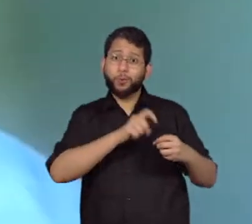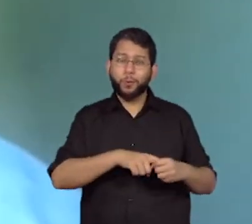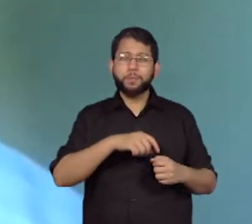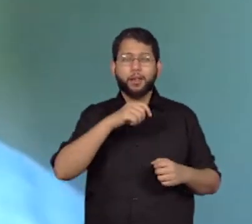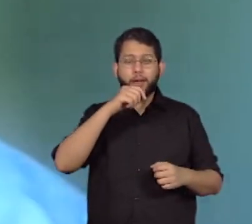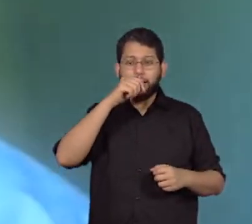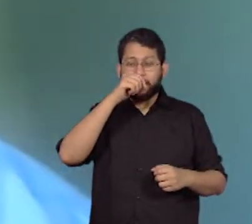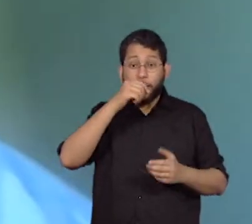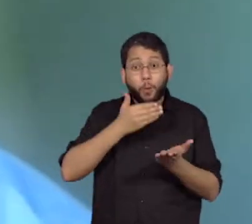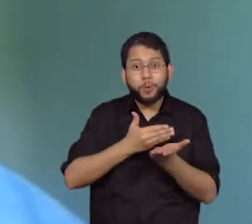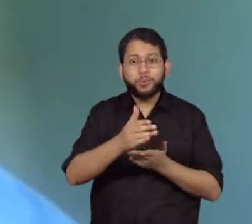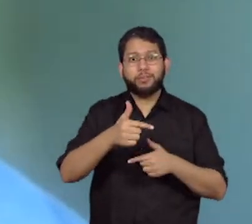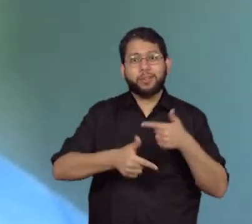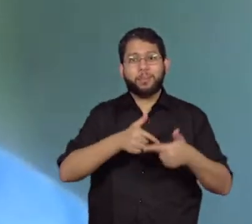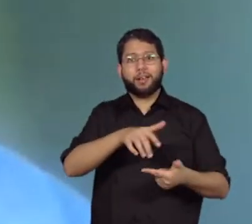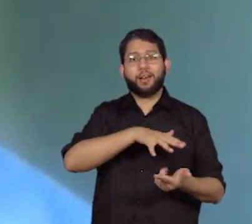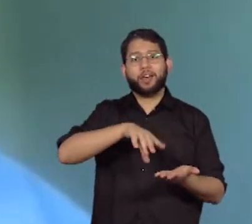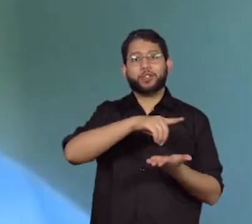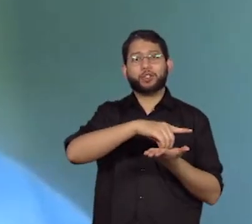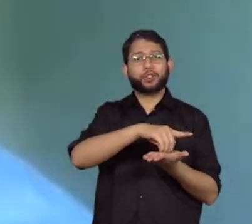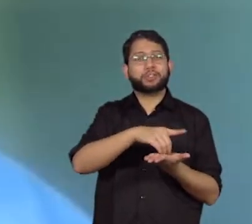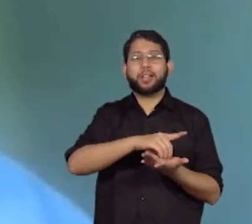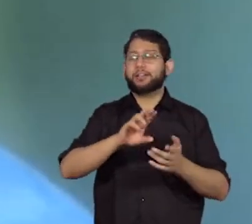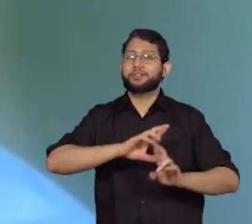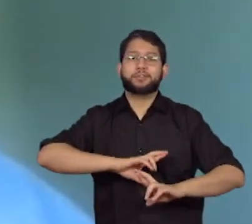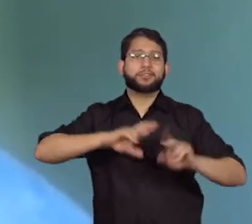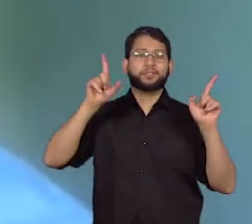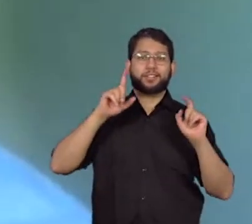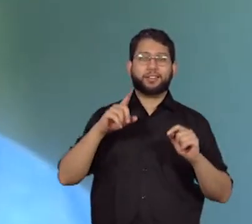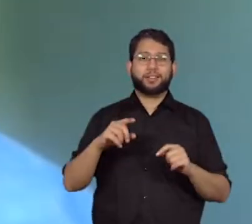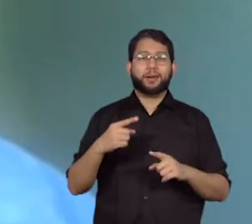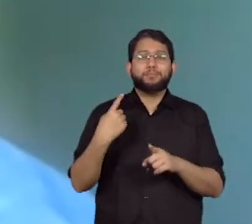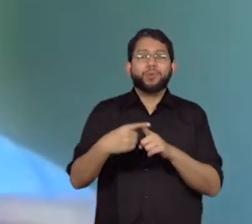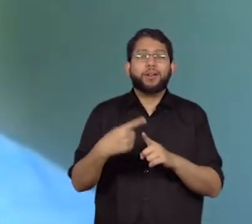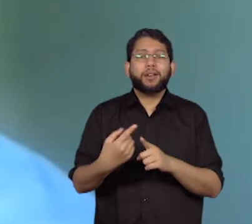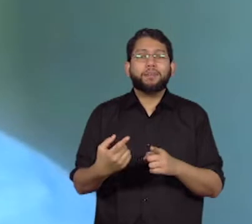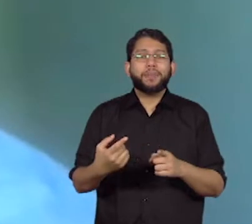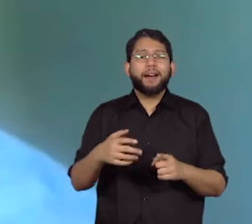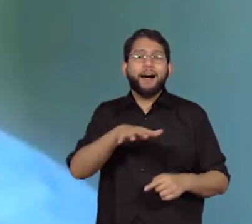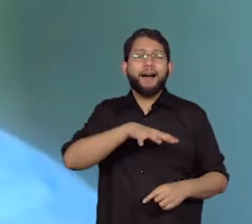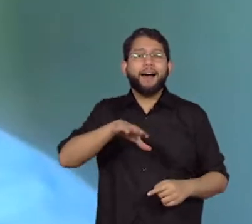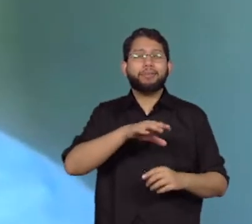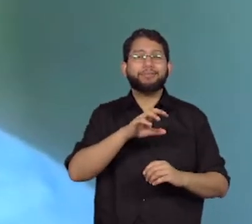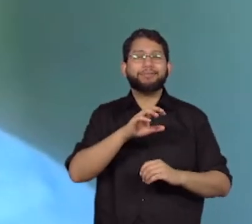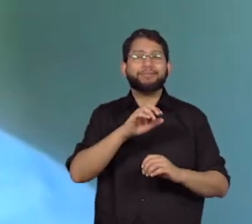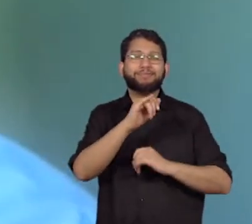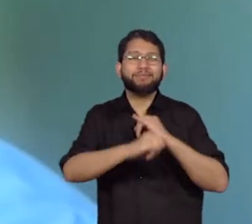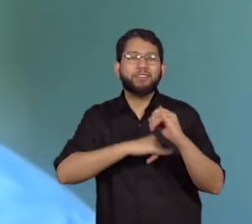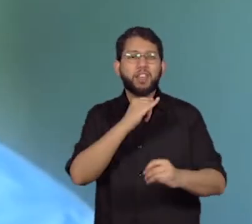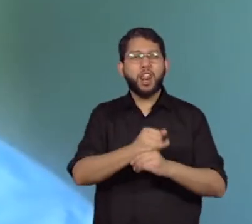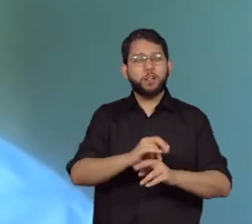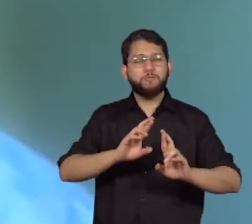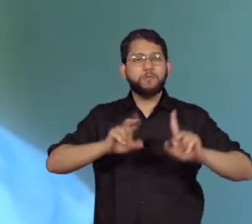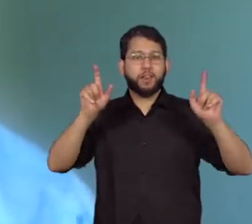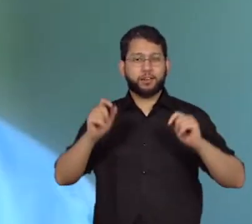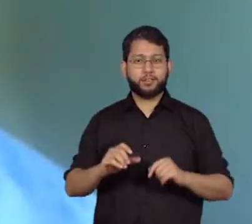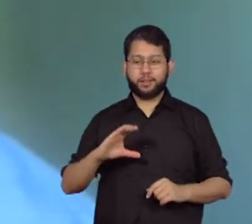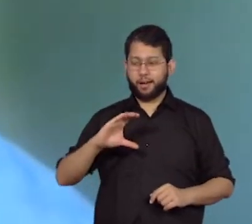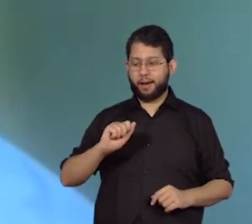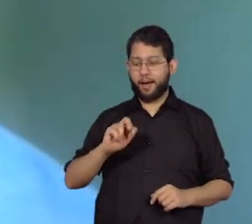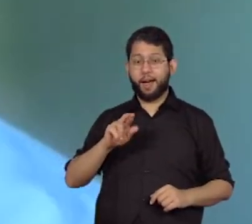disruptivo. A gente mudou a maneira de fazer internet, de entretenimento. A Caras